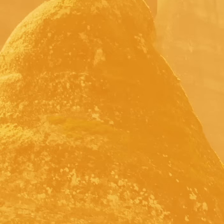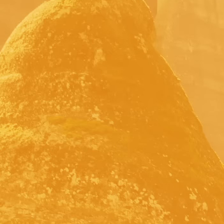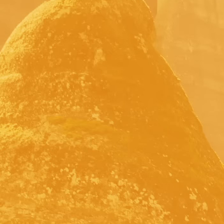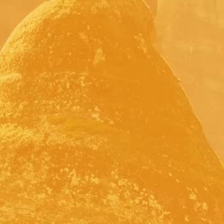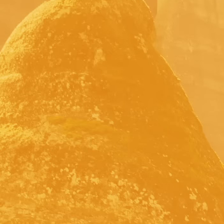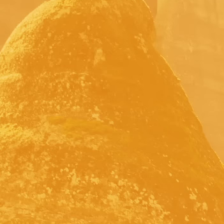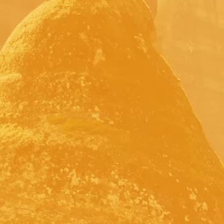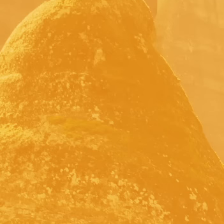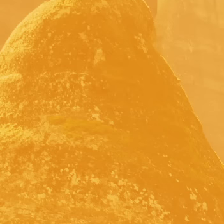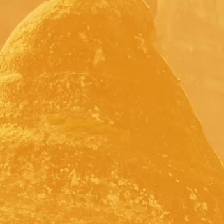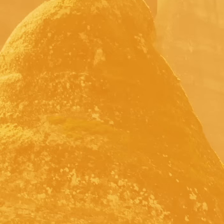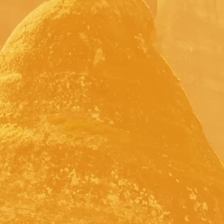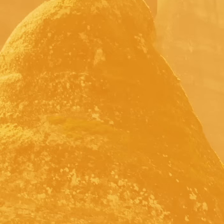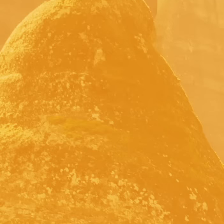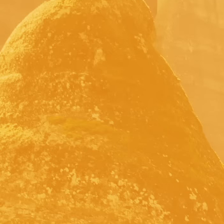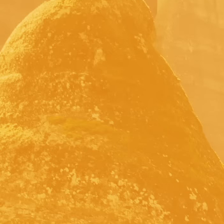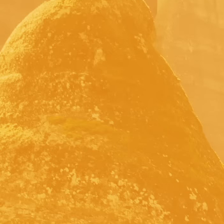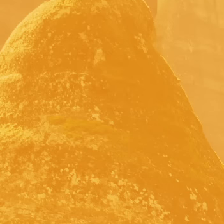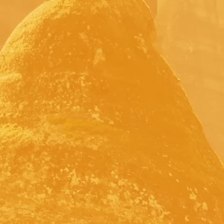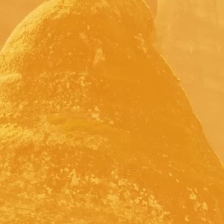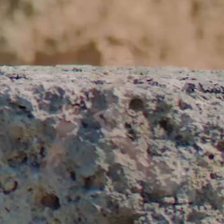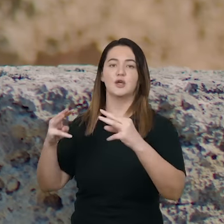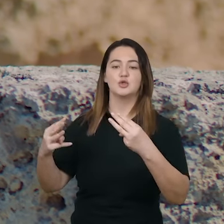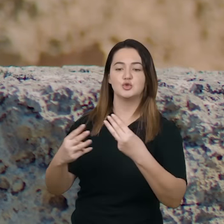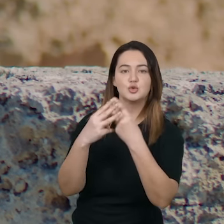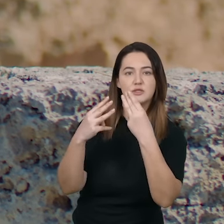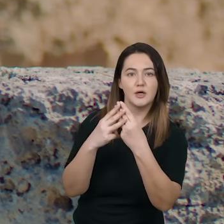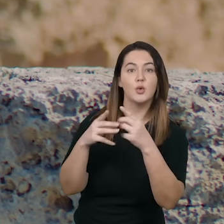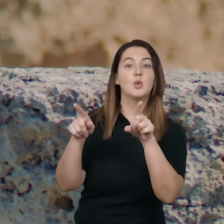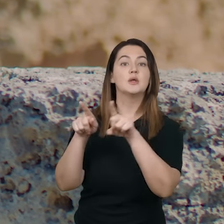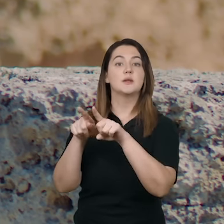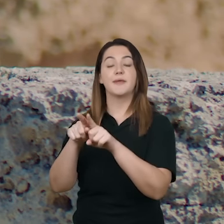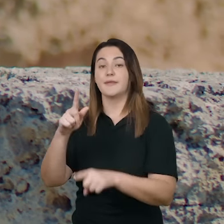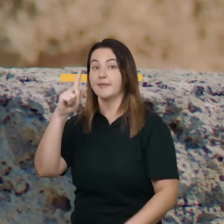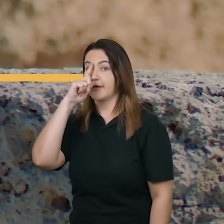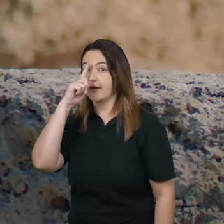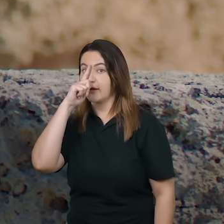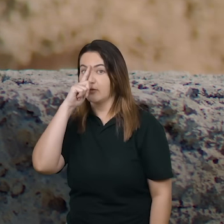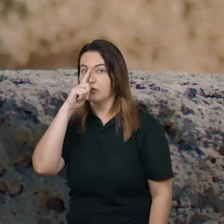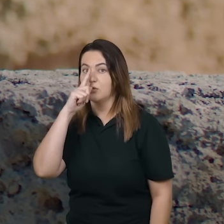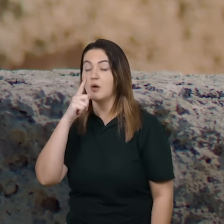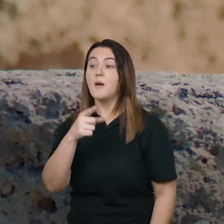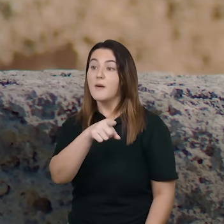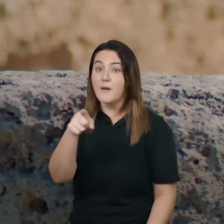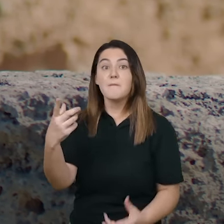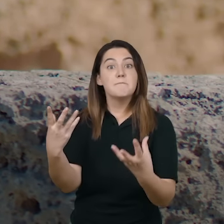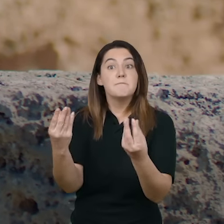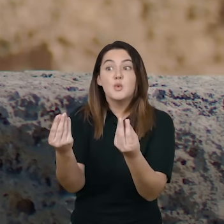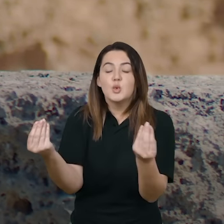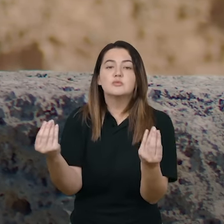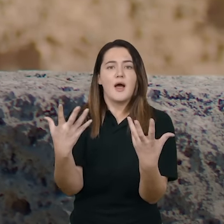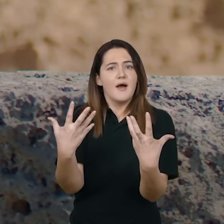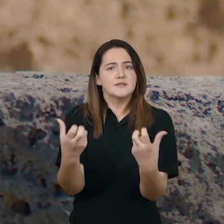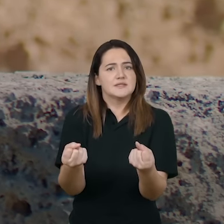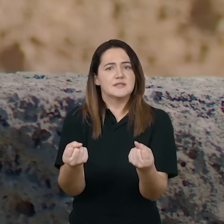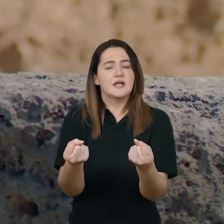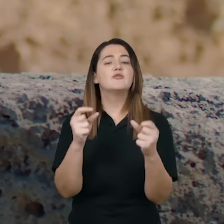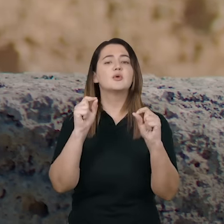como gregos. Também já fiz menção em outros programas dessa série que muitos eram simpáticos à mensagem do